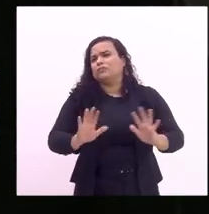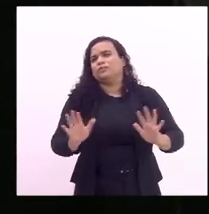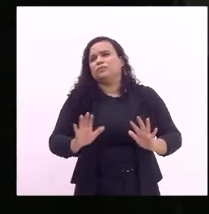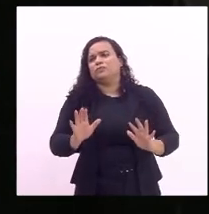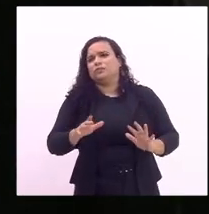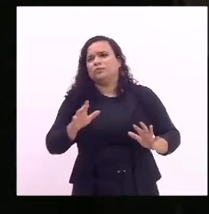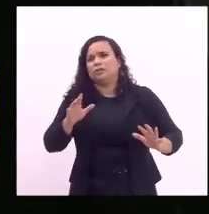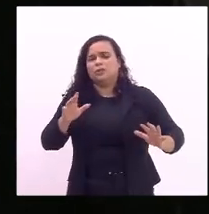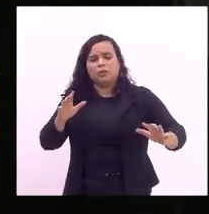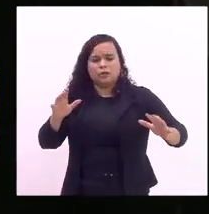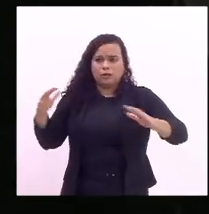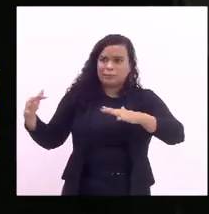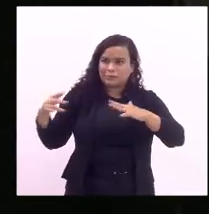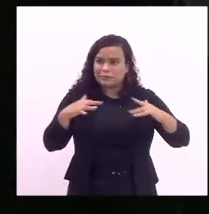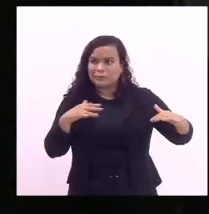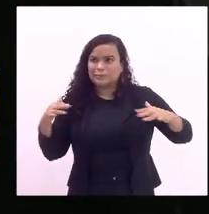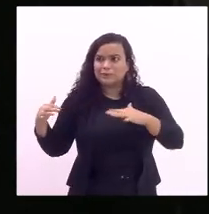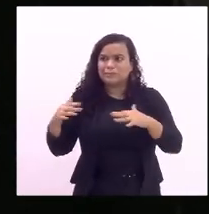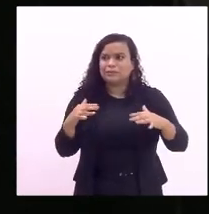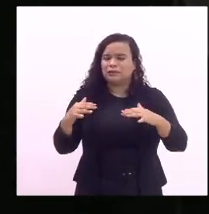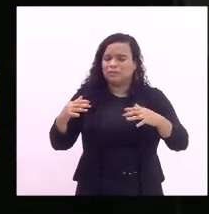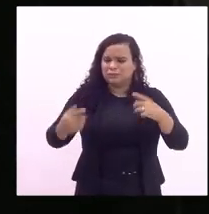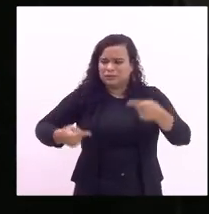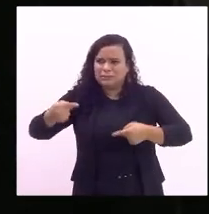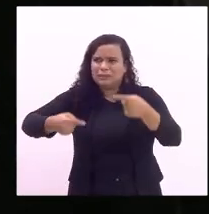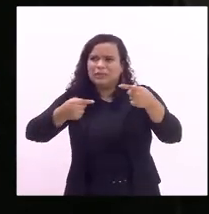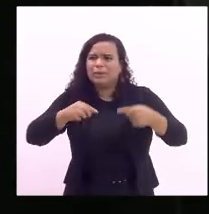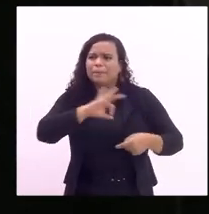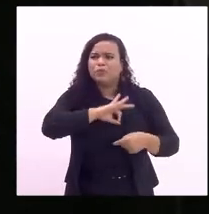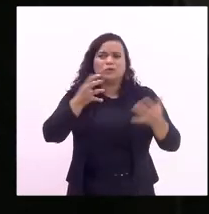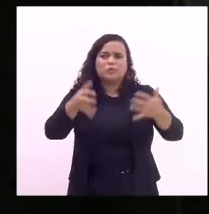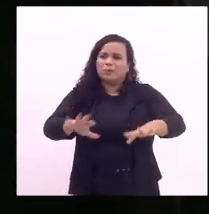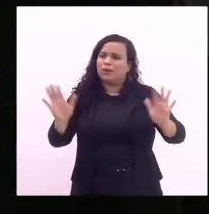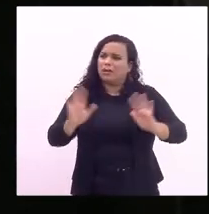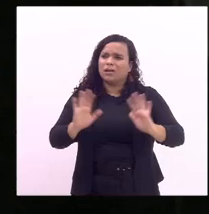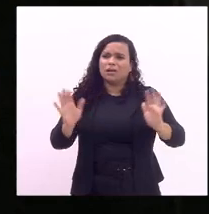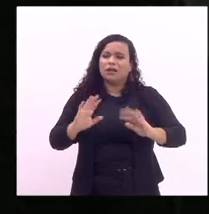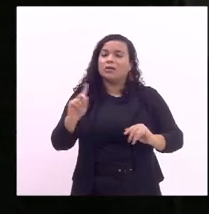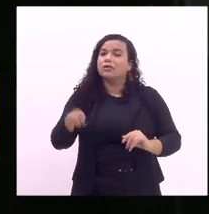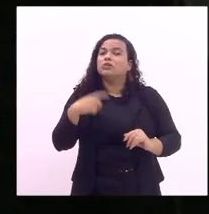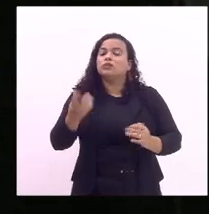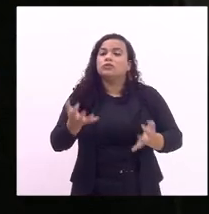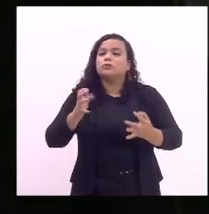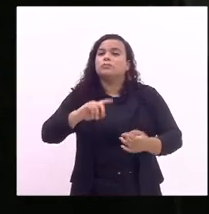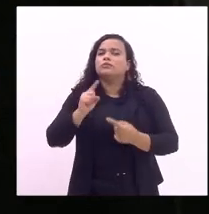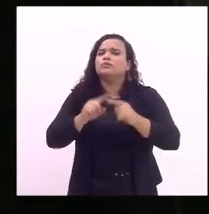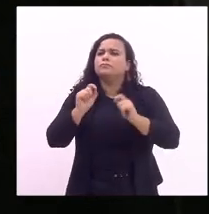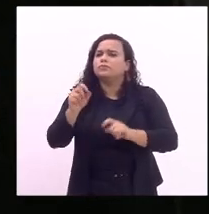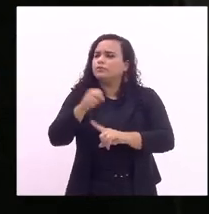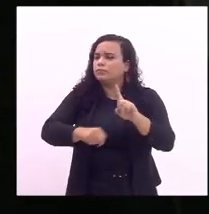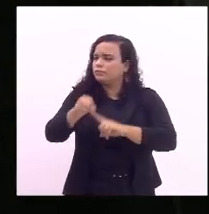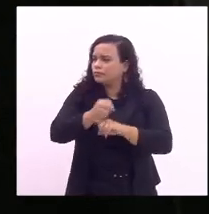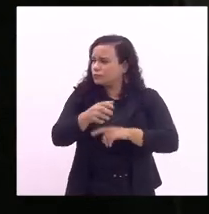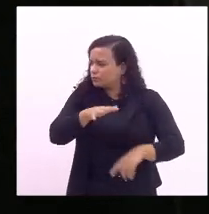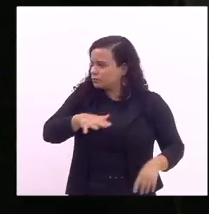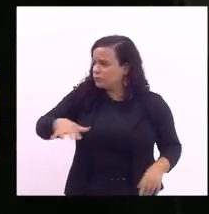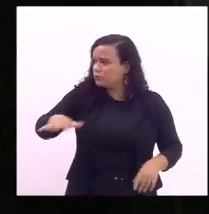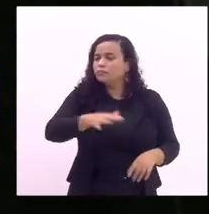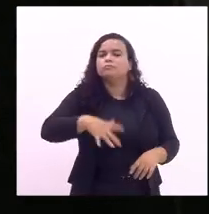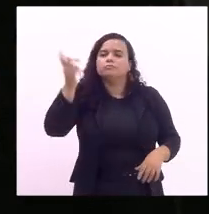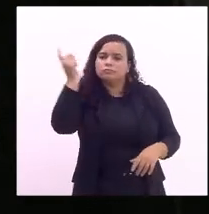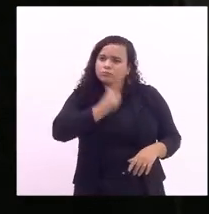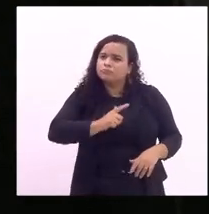confronto com os policiais. A gente quer que essa sociedade possa